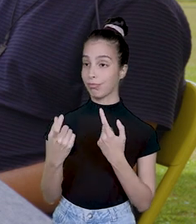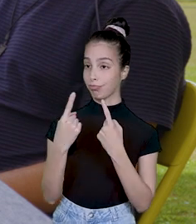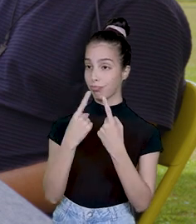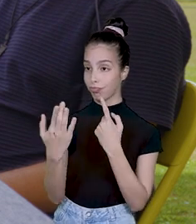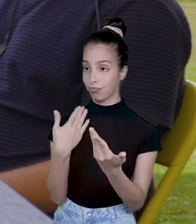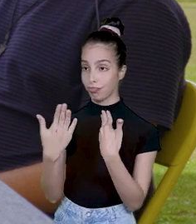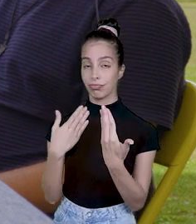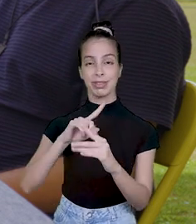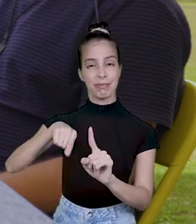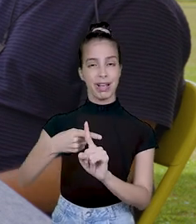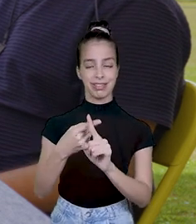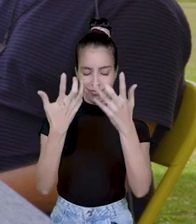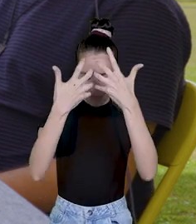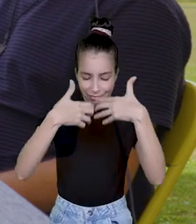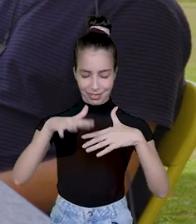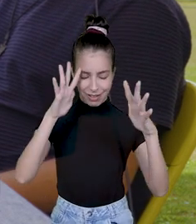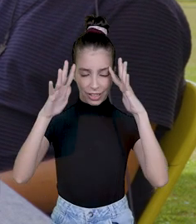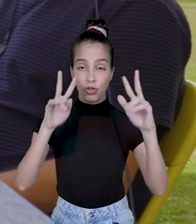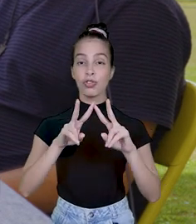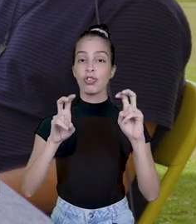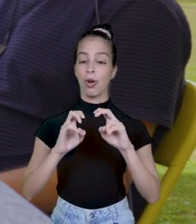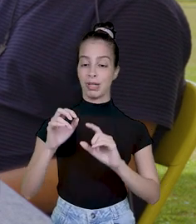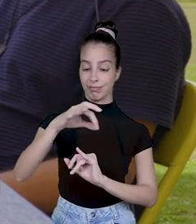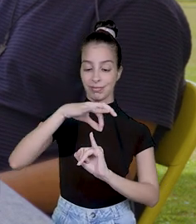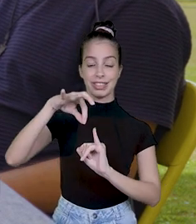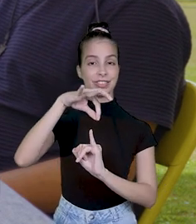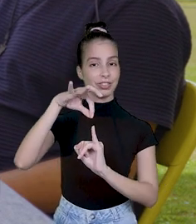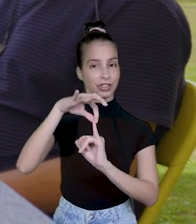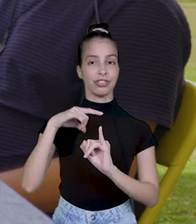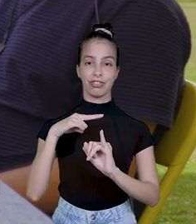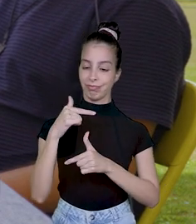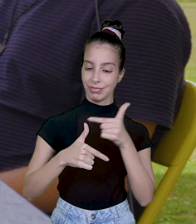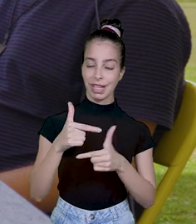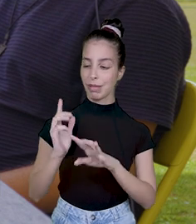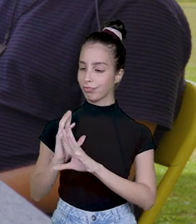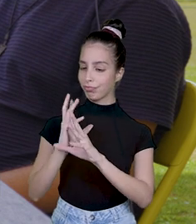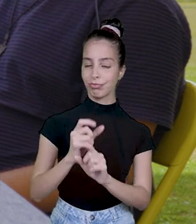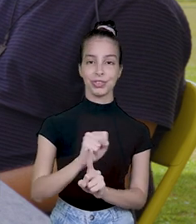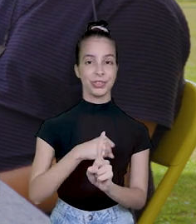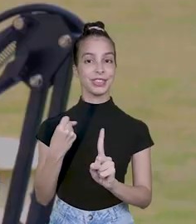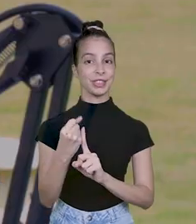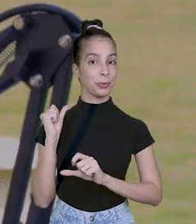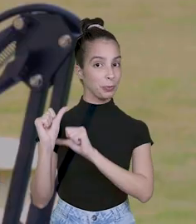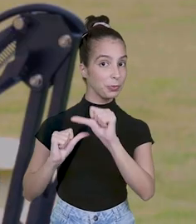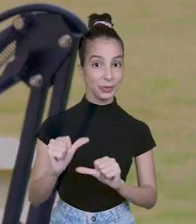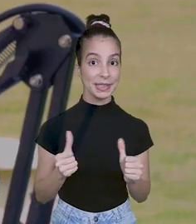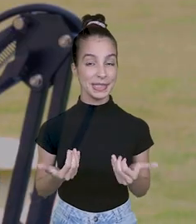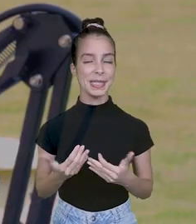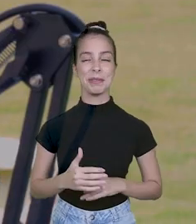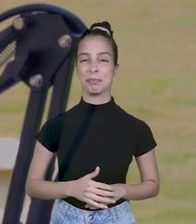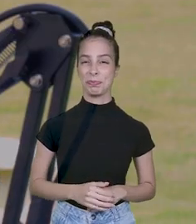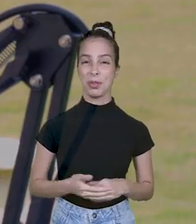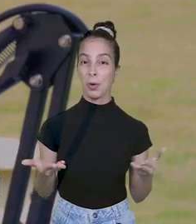vale esse encontro mas também uma reflexão sobre a atuação da instituição diante das transformações na educação